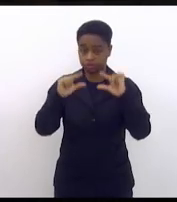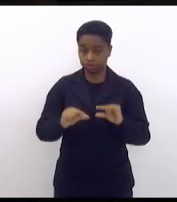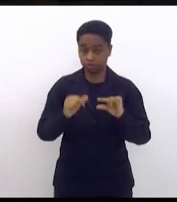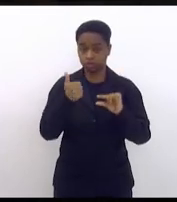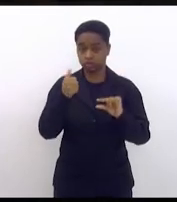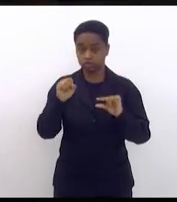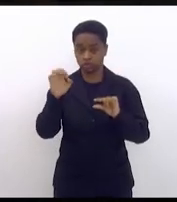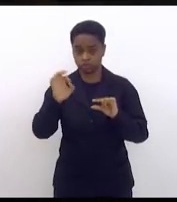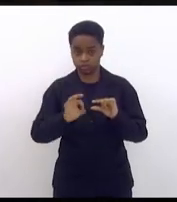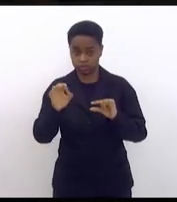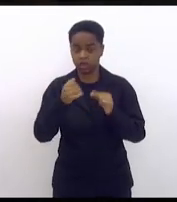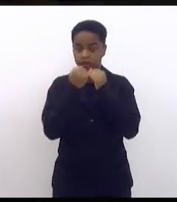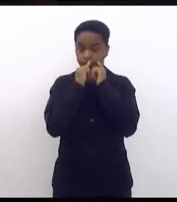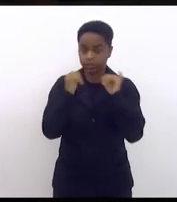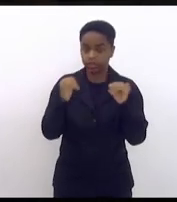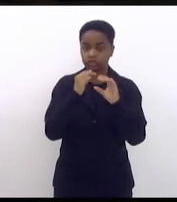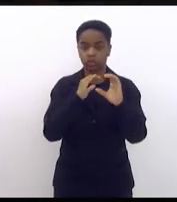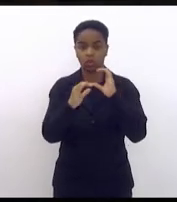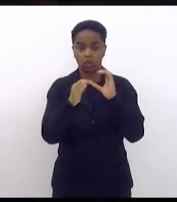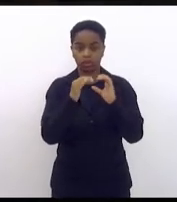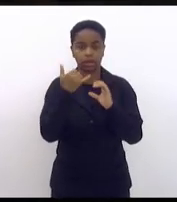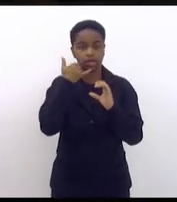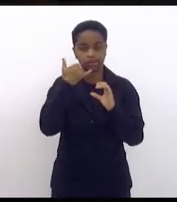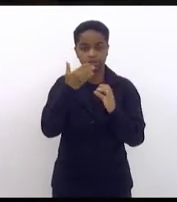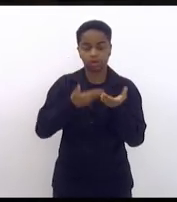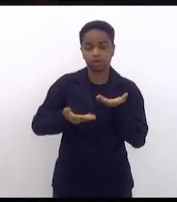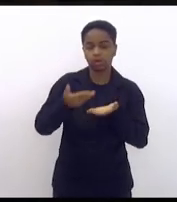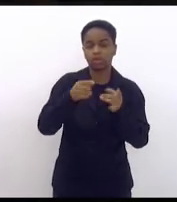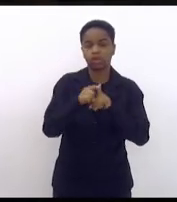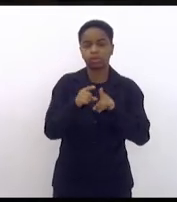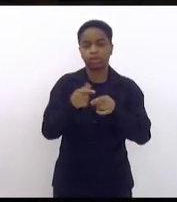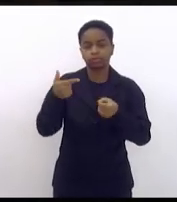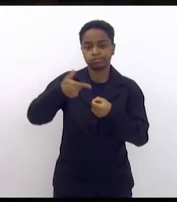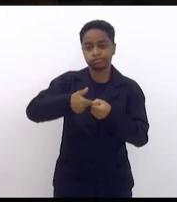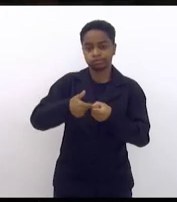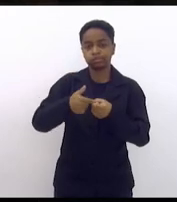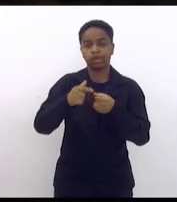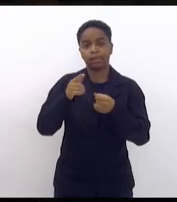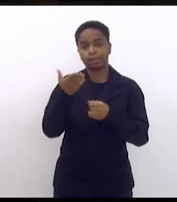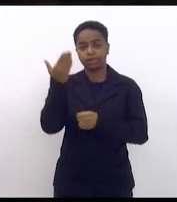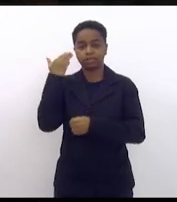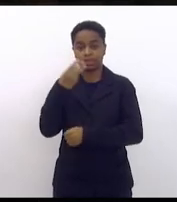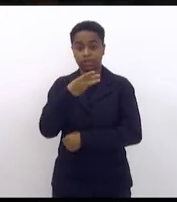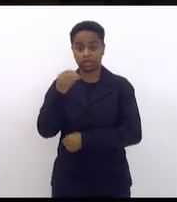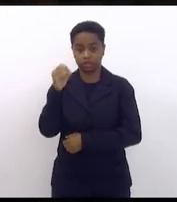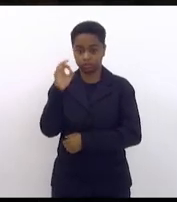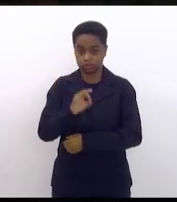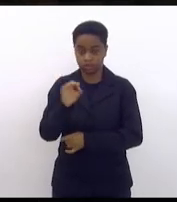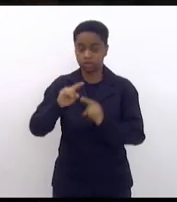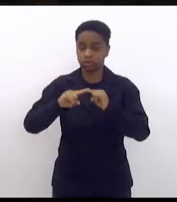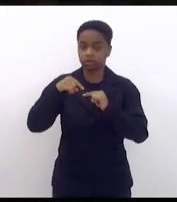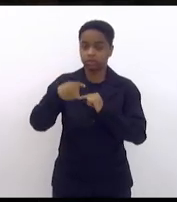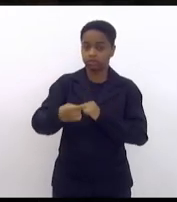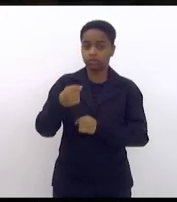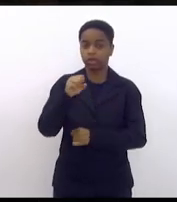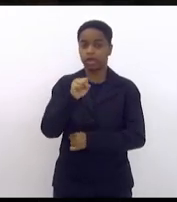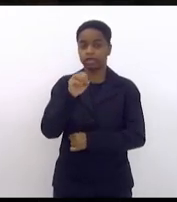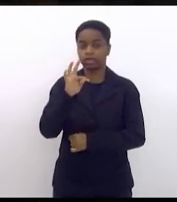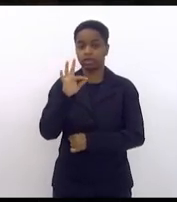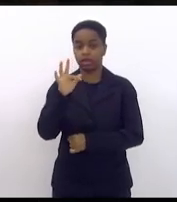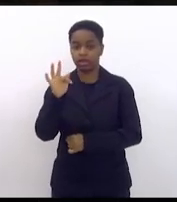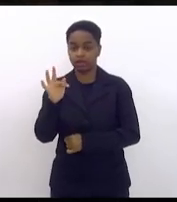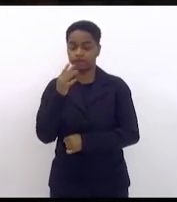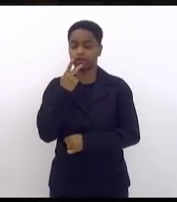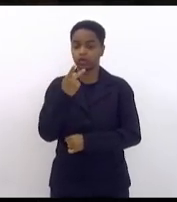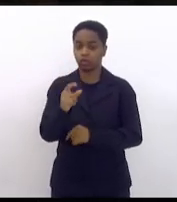Energia, telecomunicações e combustíveis eram 30. Aí veio depois o Supremo e disse que